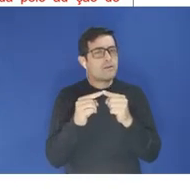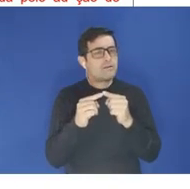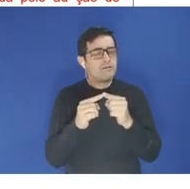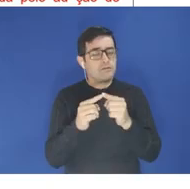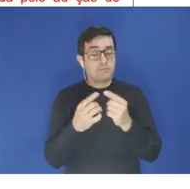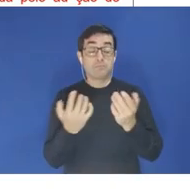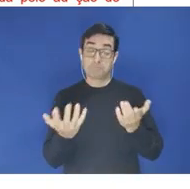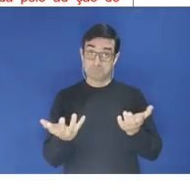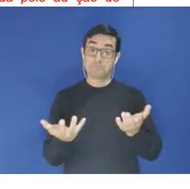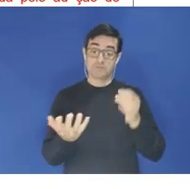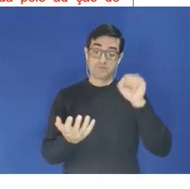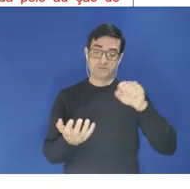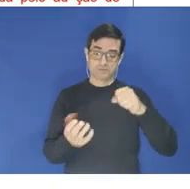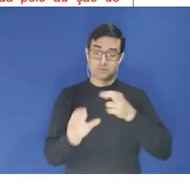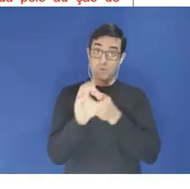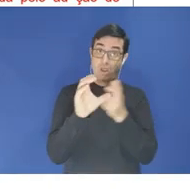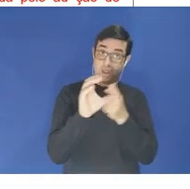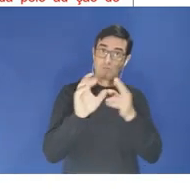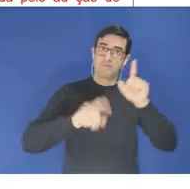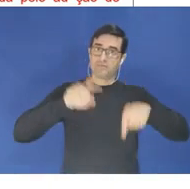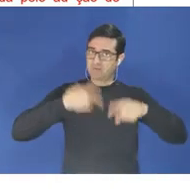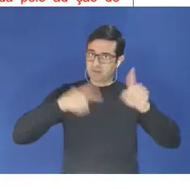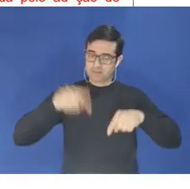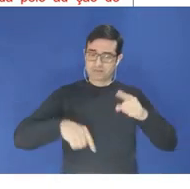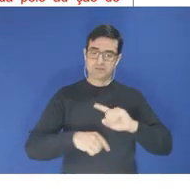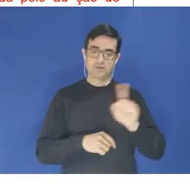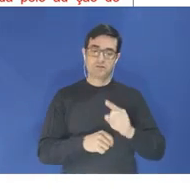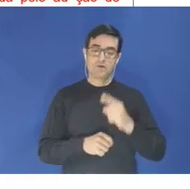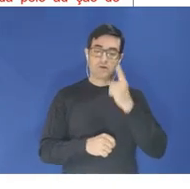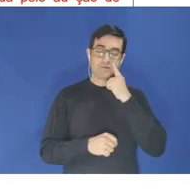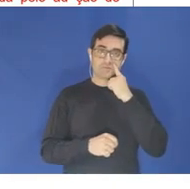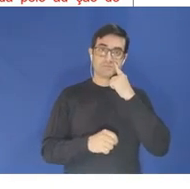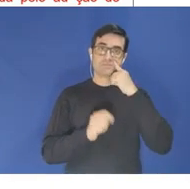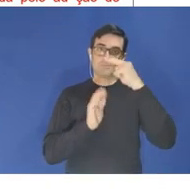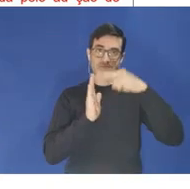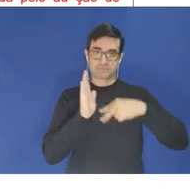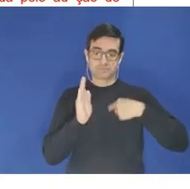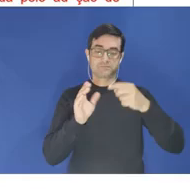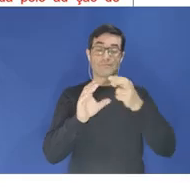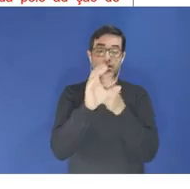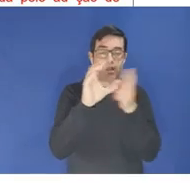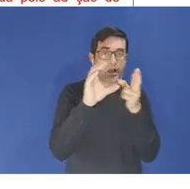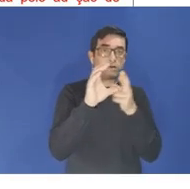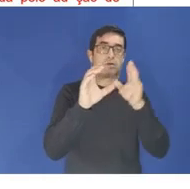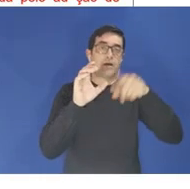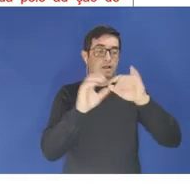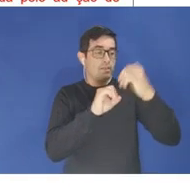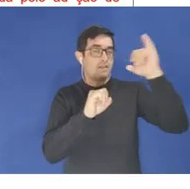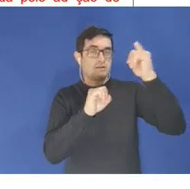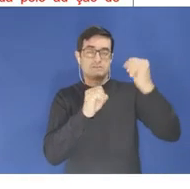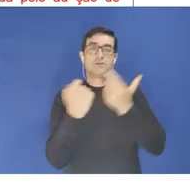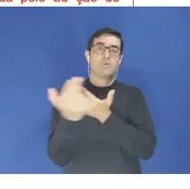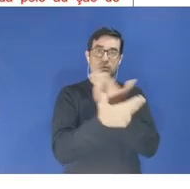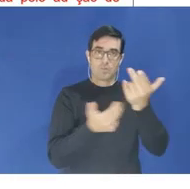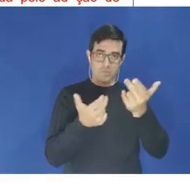um mesmo período, o raio atômico não varia muito, pois os elementos apresentam o mesmo número de níveis de energia, ou